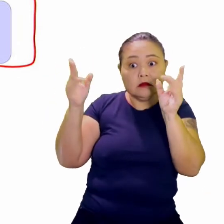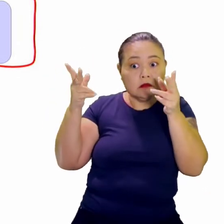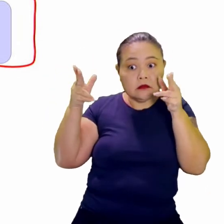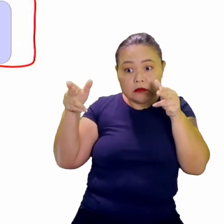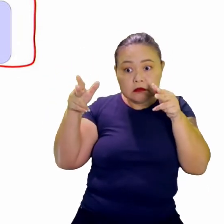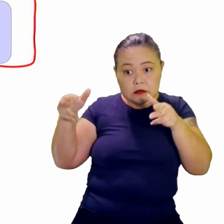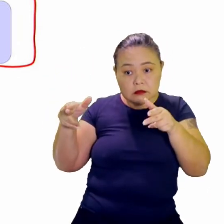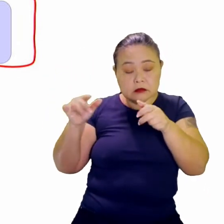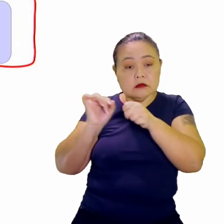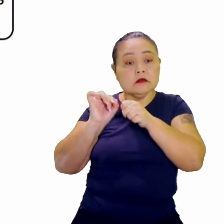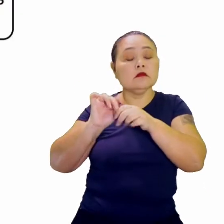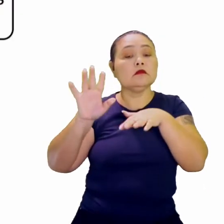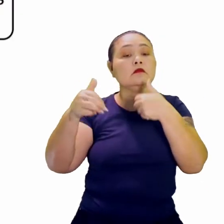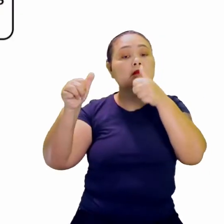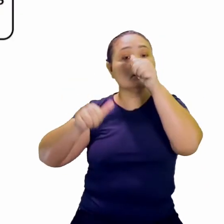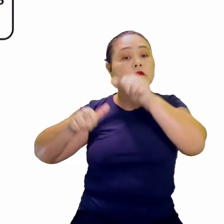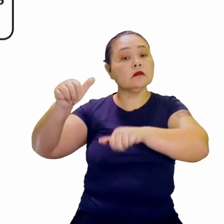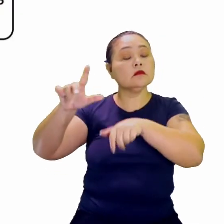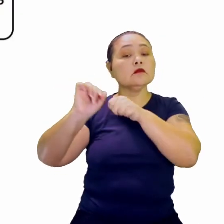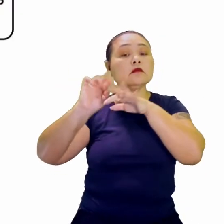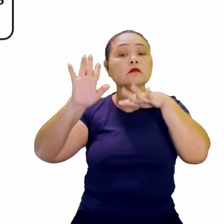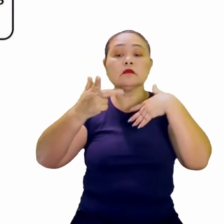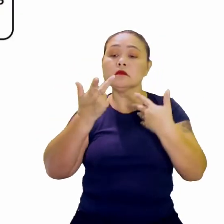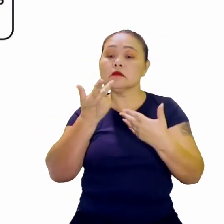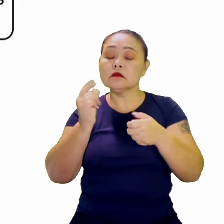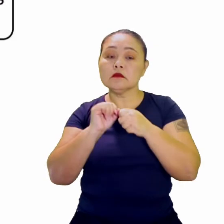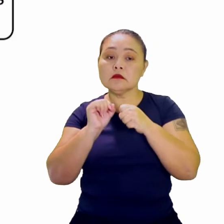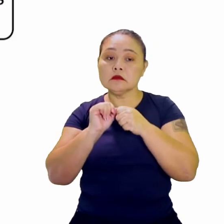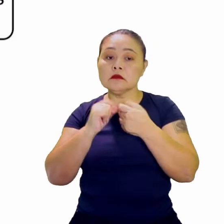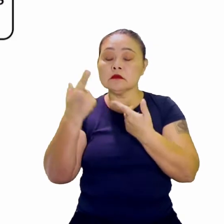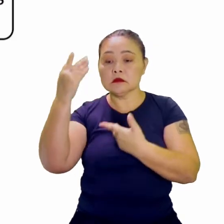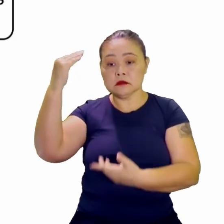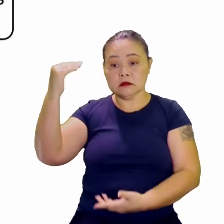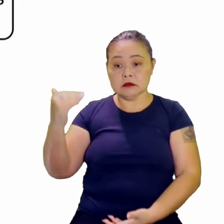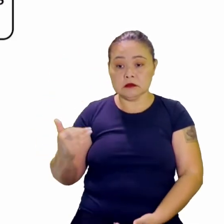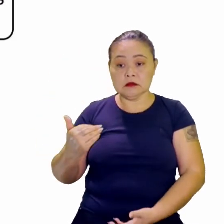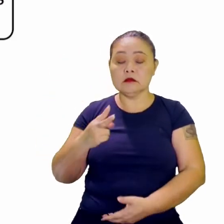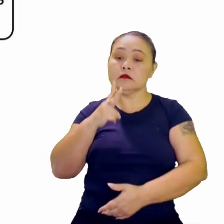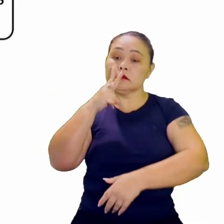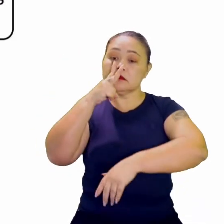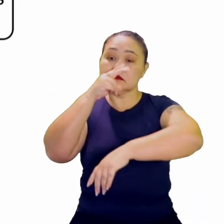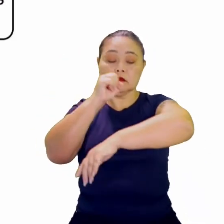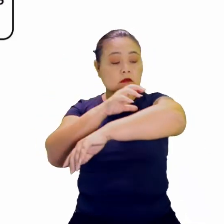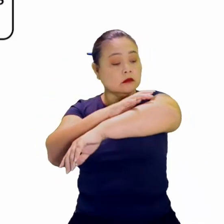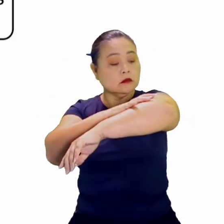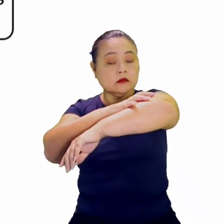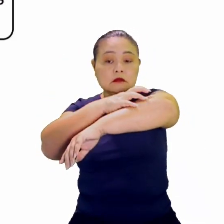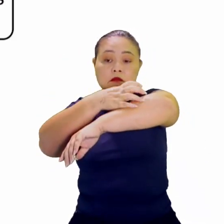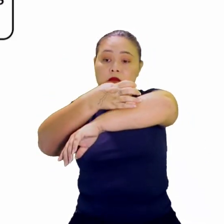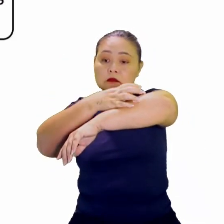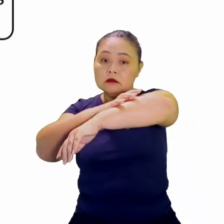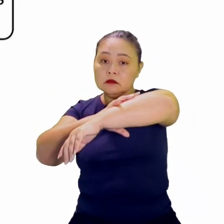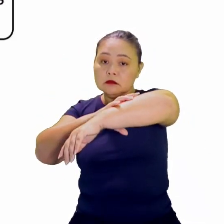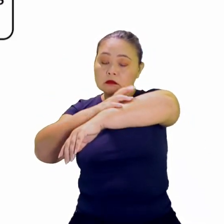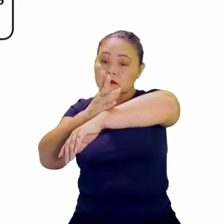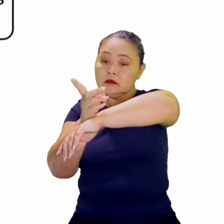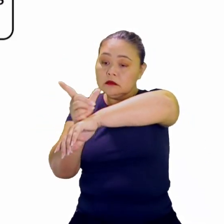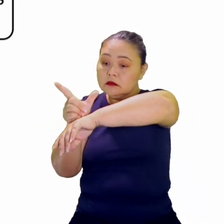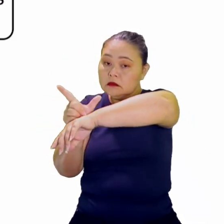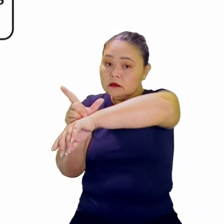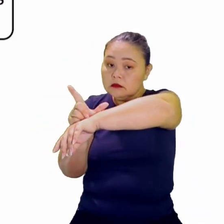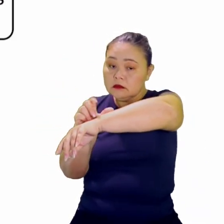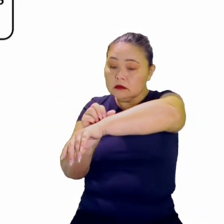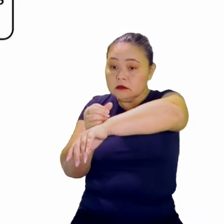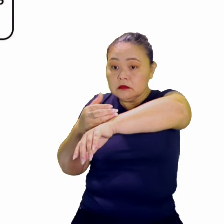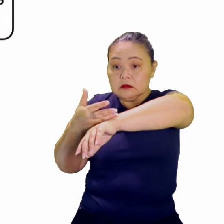Vamos analisar um pouquinho mais. Quando eu falo dessa produção de força associada ao encurtamento